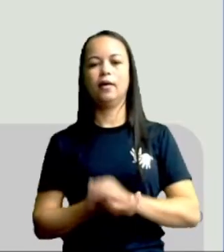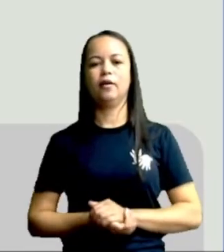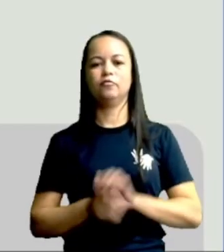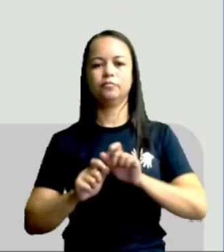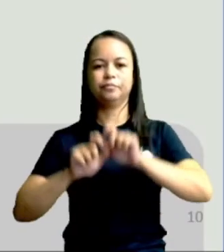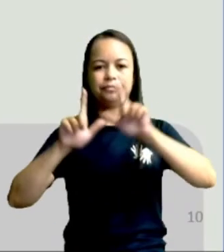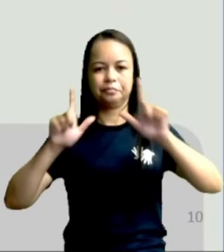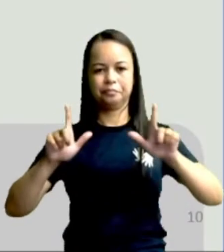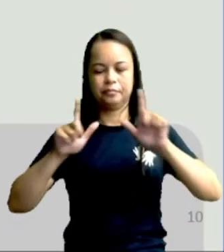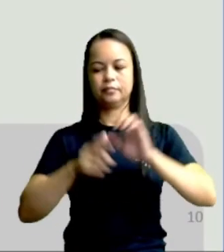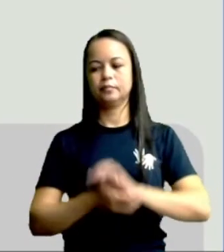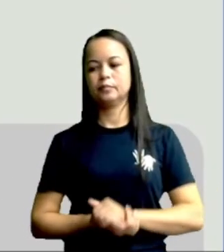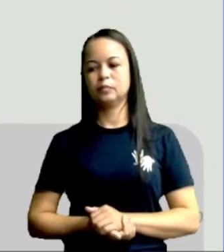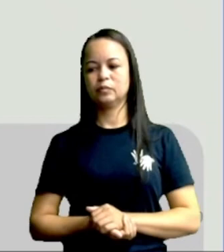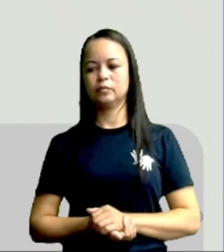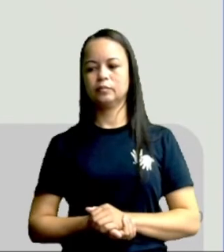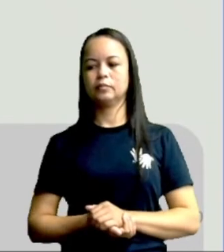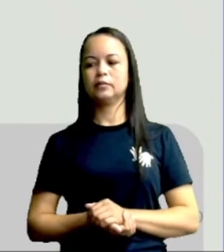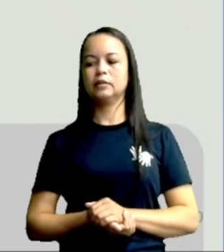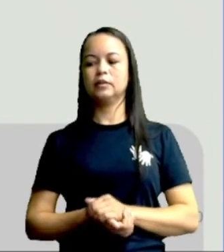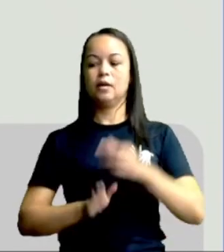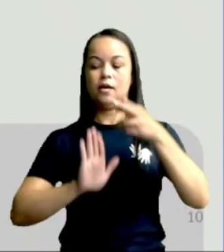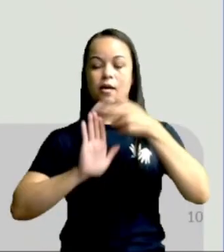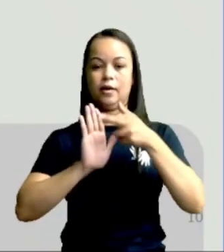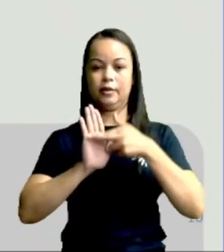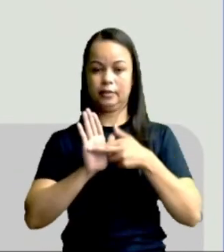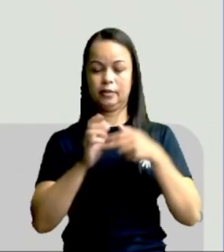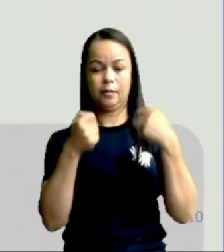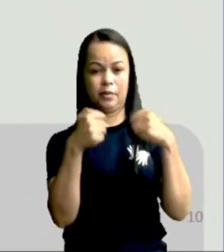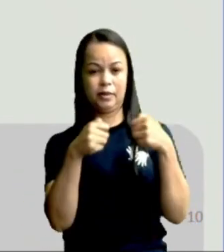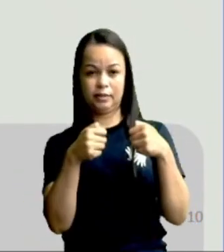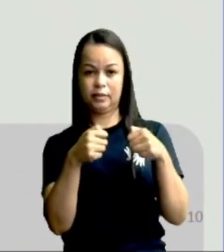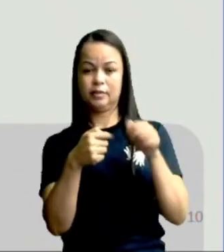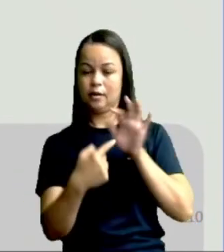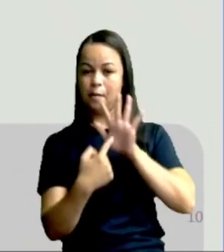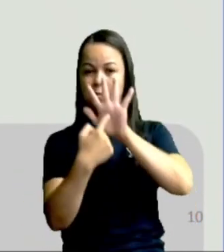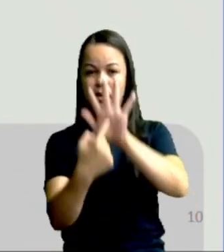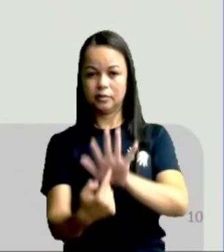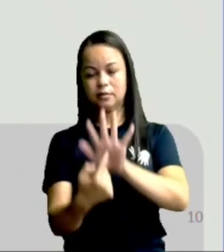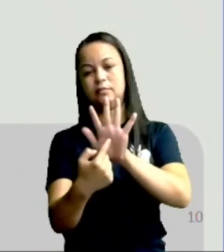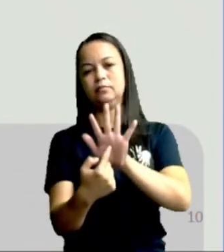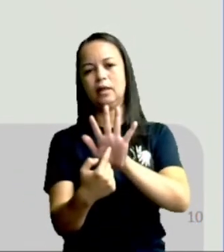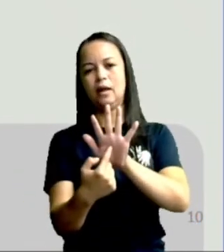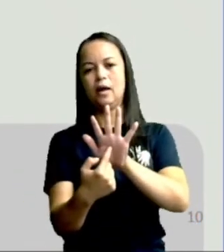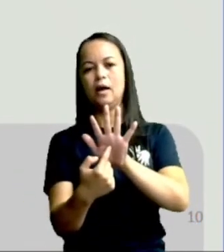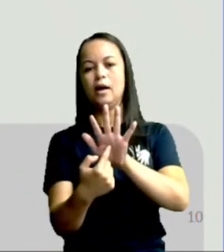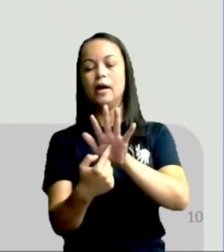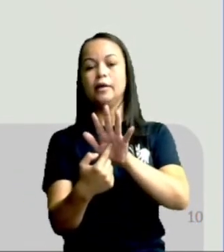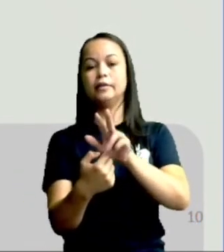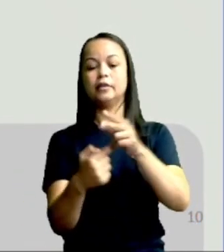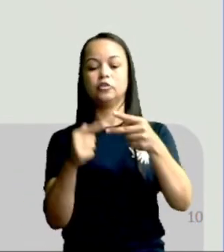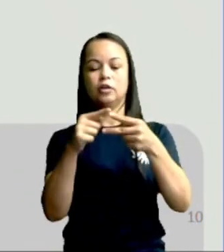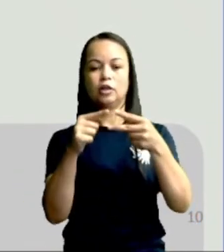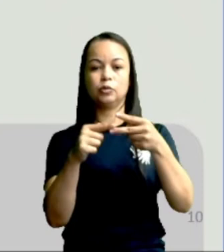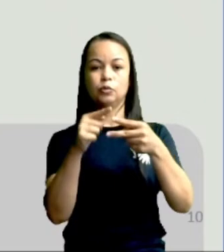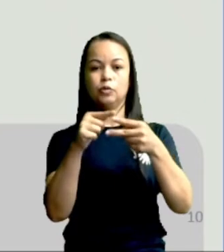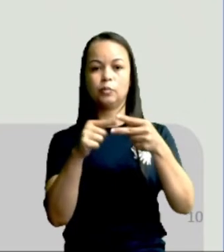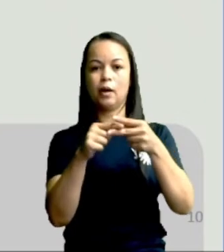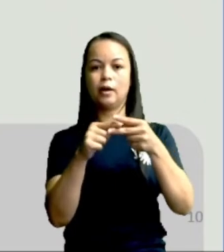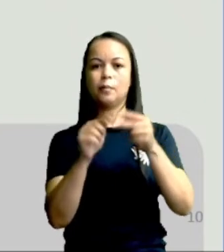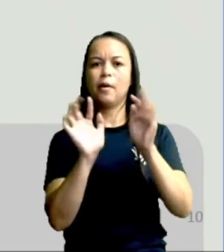na tela para vocês, é muito melhor. A receita deve ser apresentada e deixar 2 partes